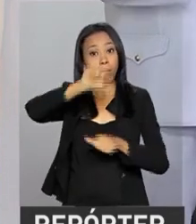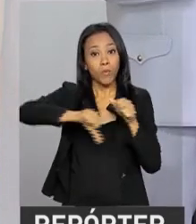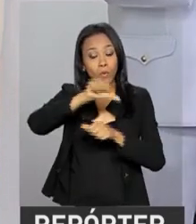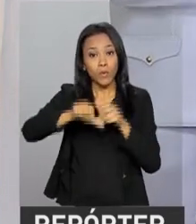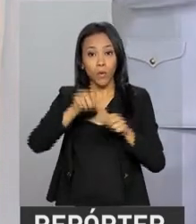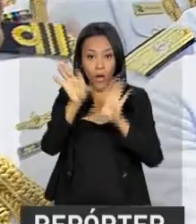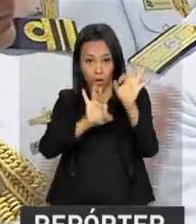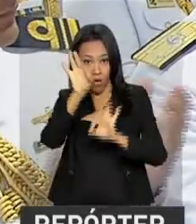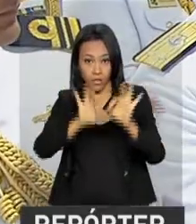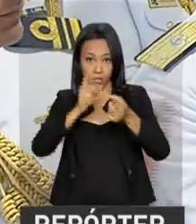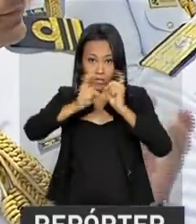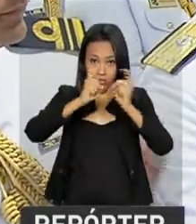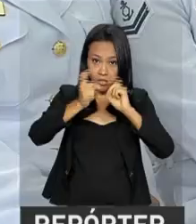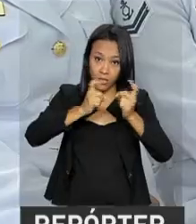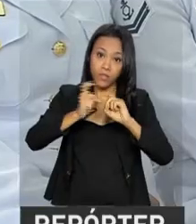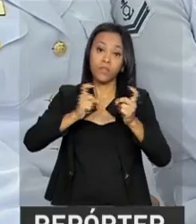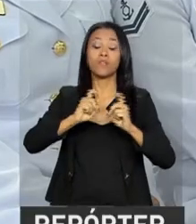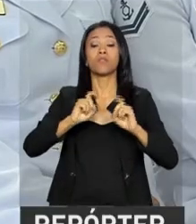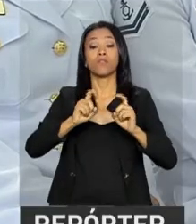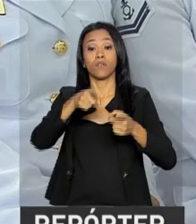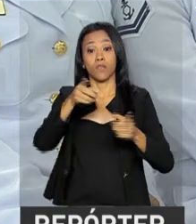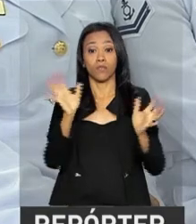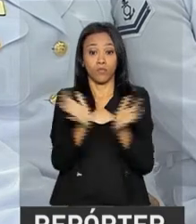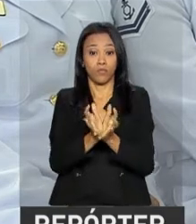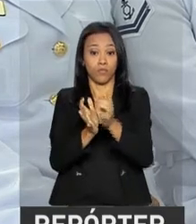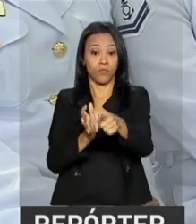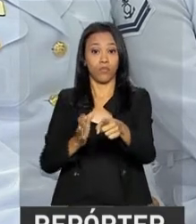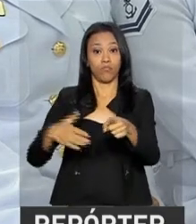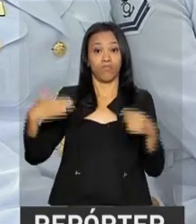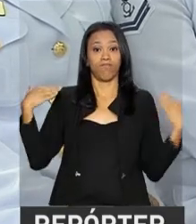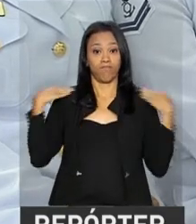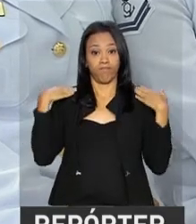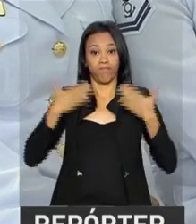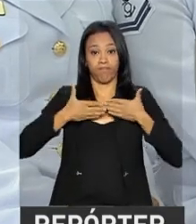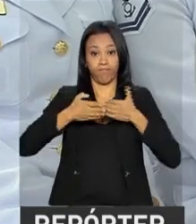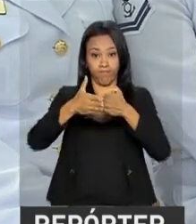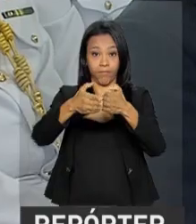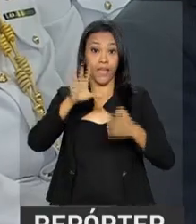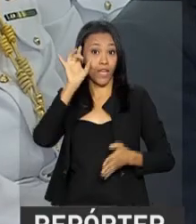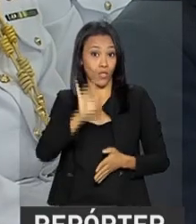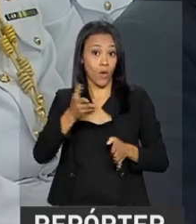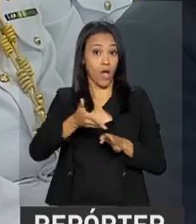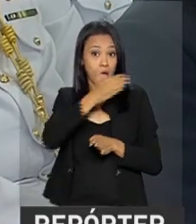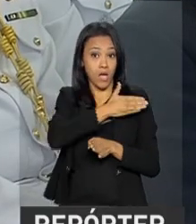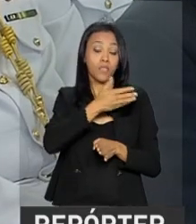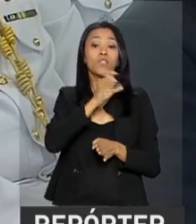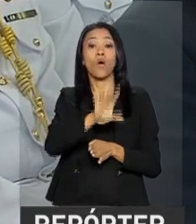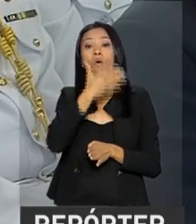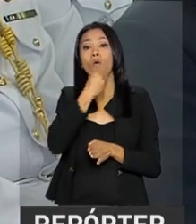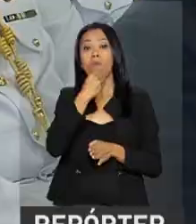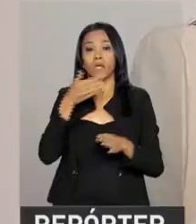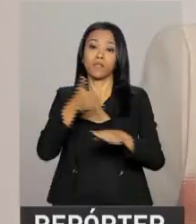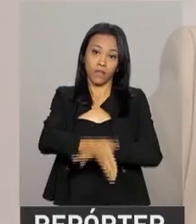brasileira a partir de agora mulheres poderão se tornar fuzileiros navais o que era permitido somente a militares